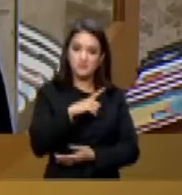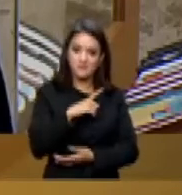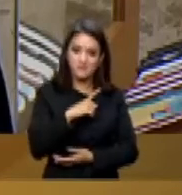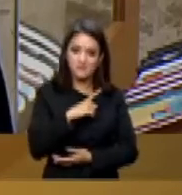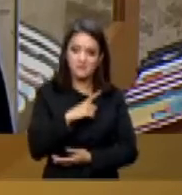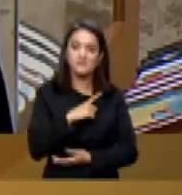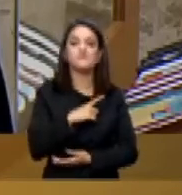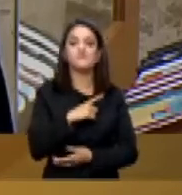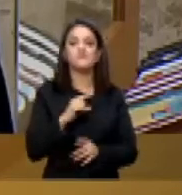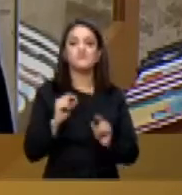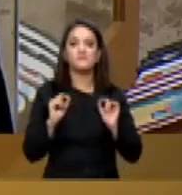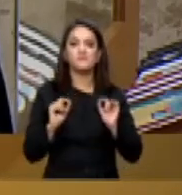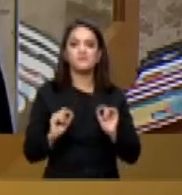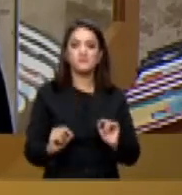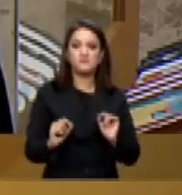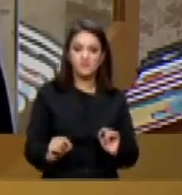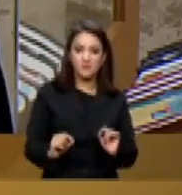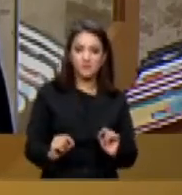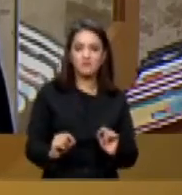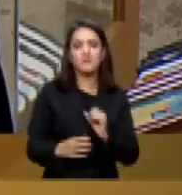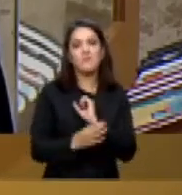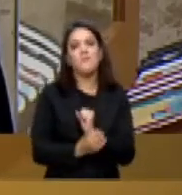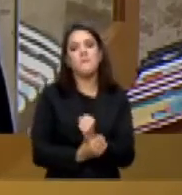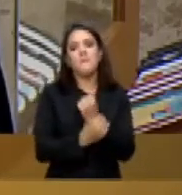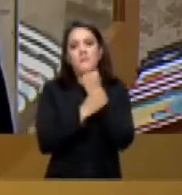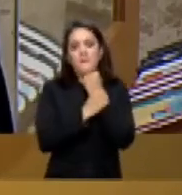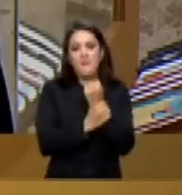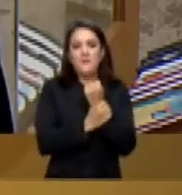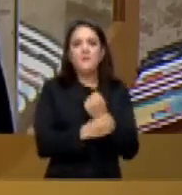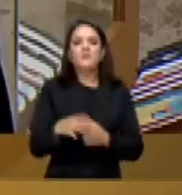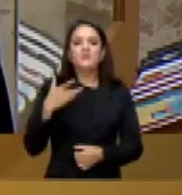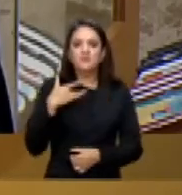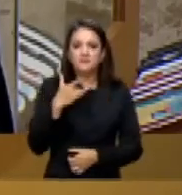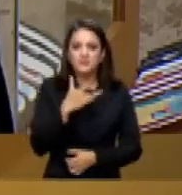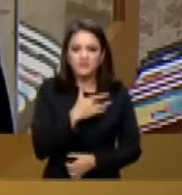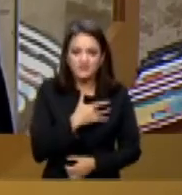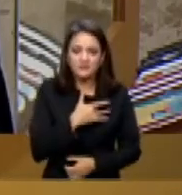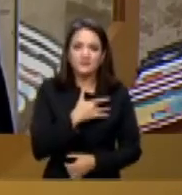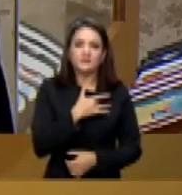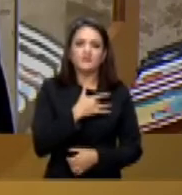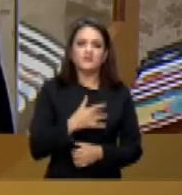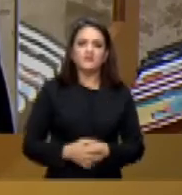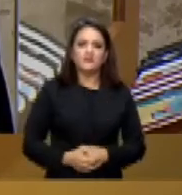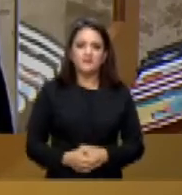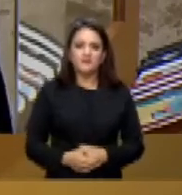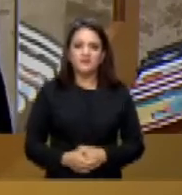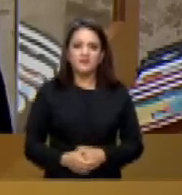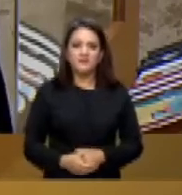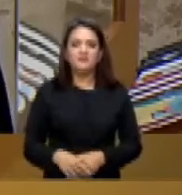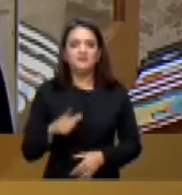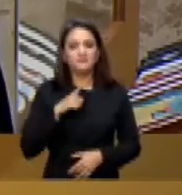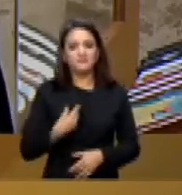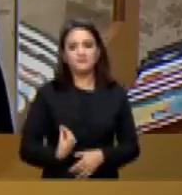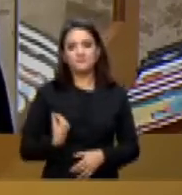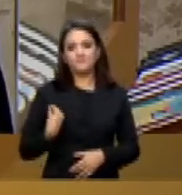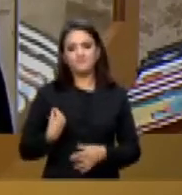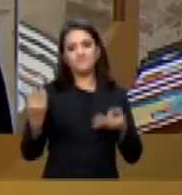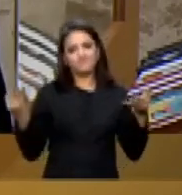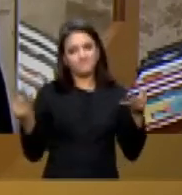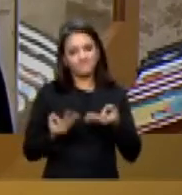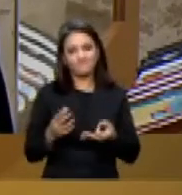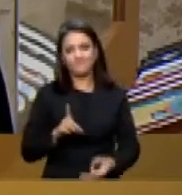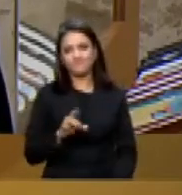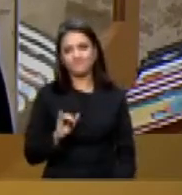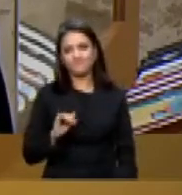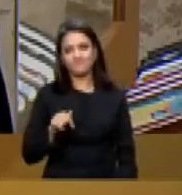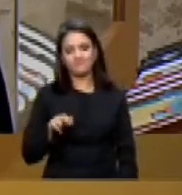um grau de civilidade e de segurança, de saúde, de salubridade, para uma vida digna que